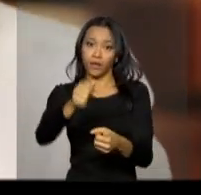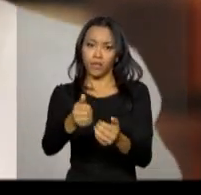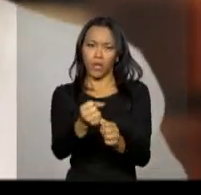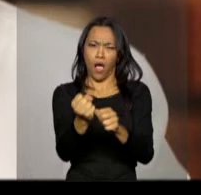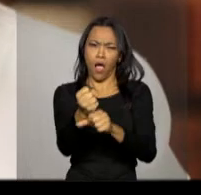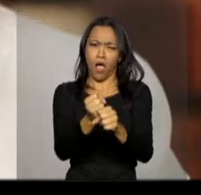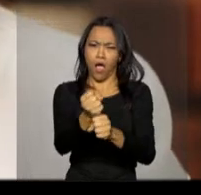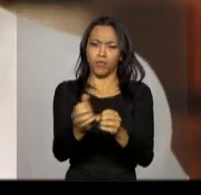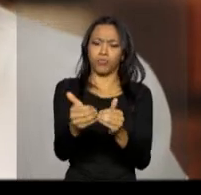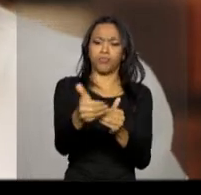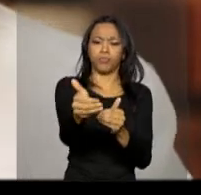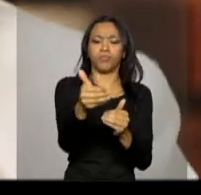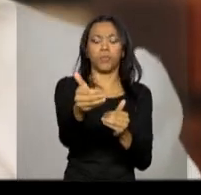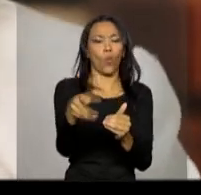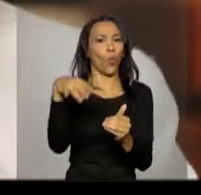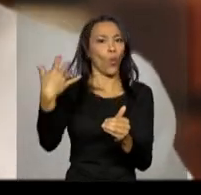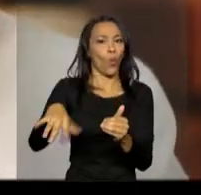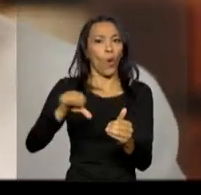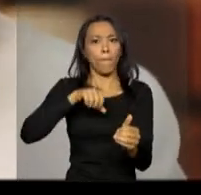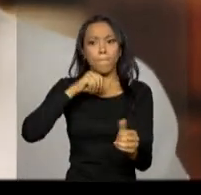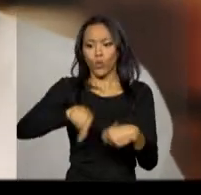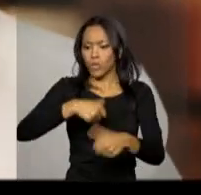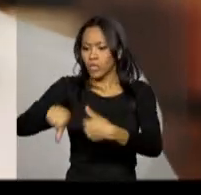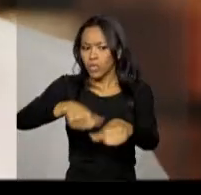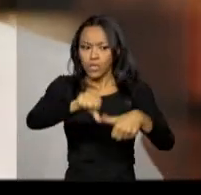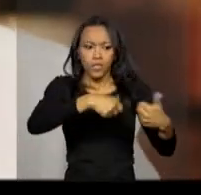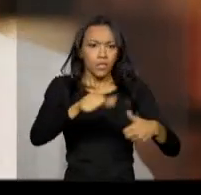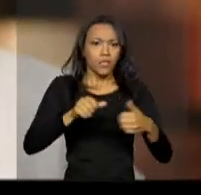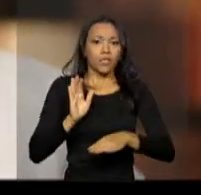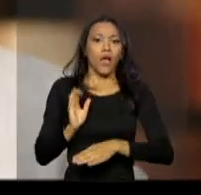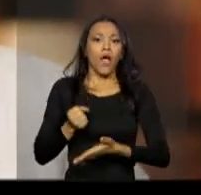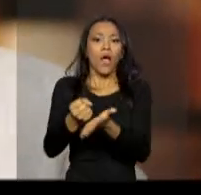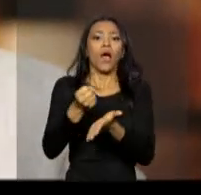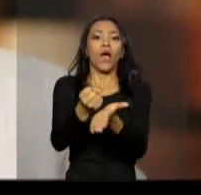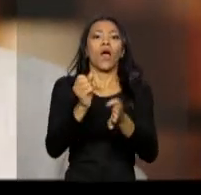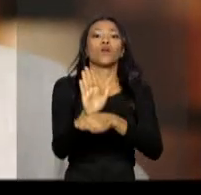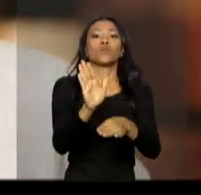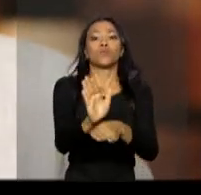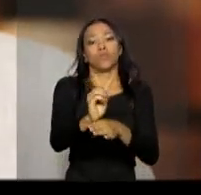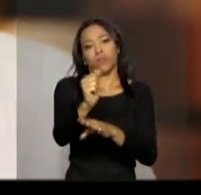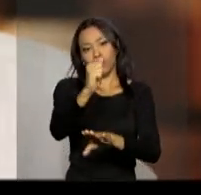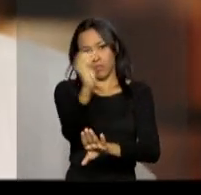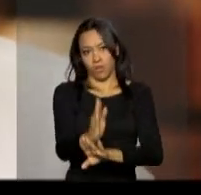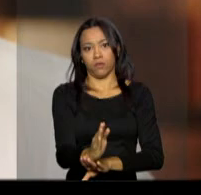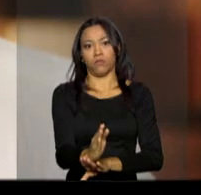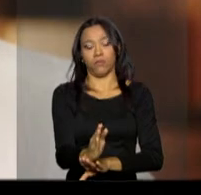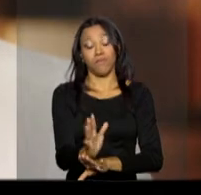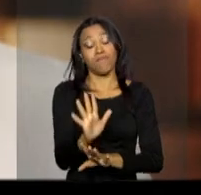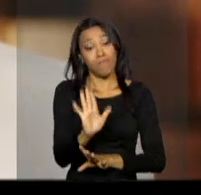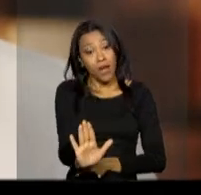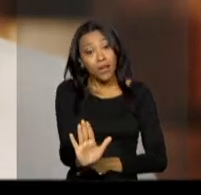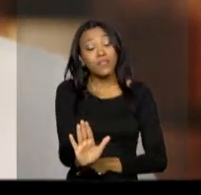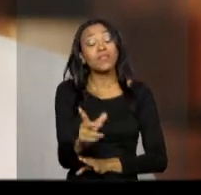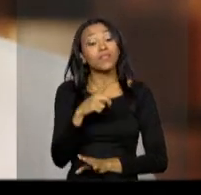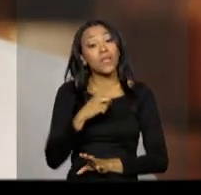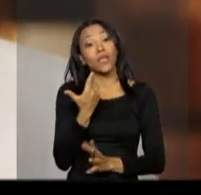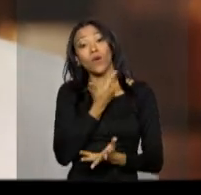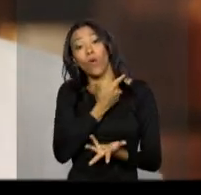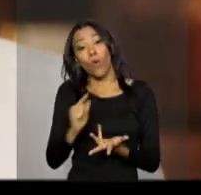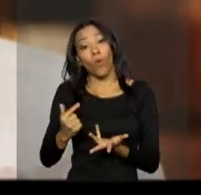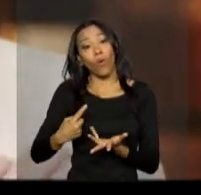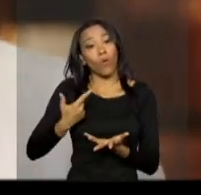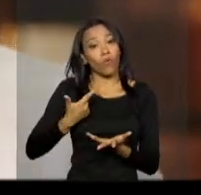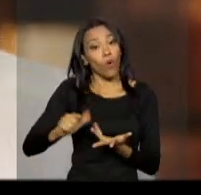uma pequena revolução benéfica e transformadora em nosso país. Mas há ainda muitos outros